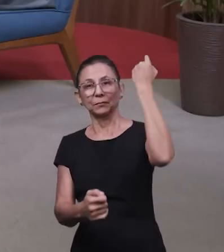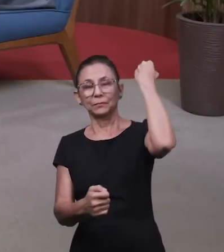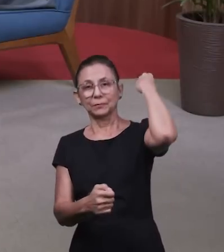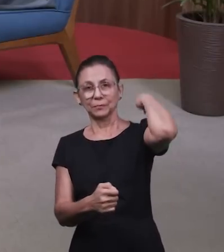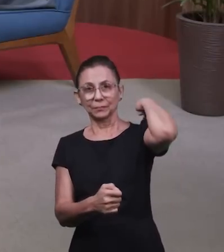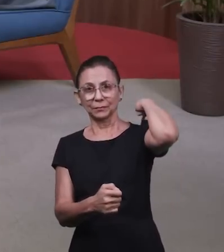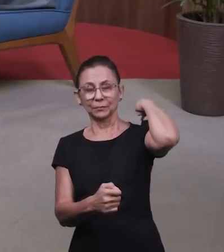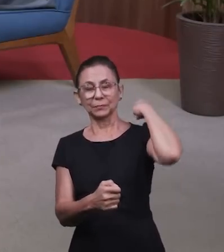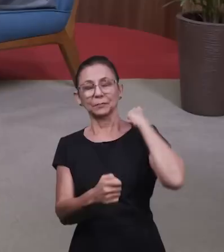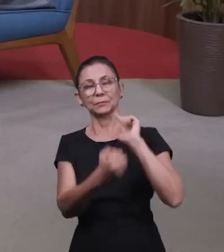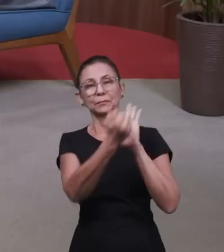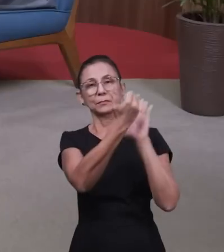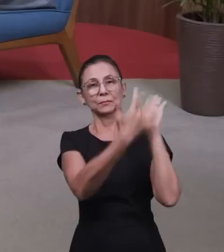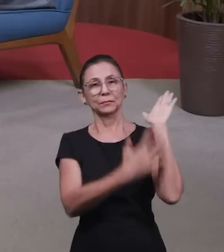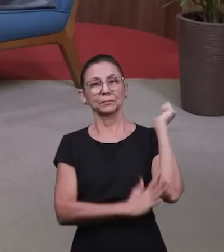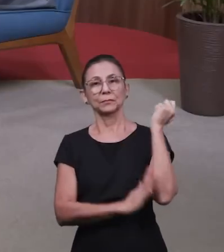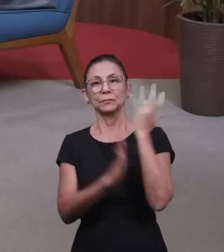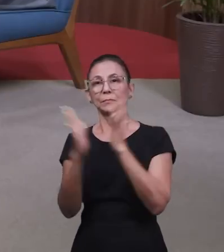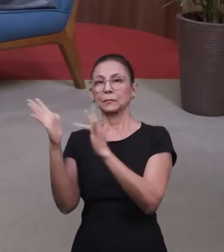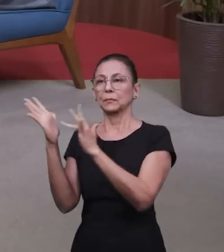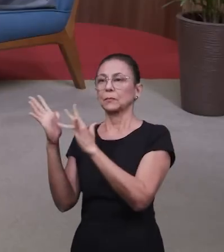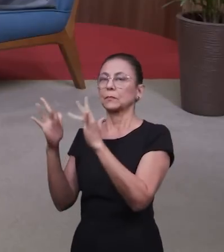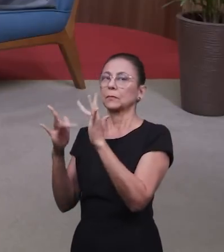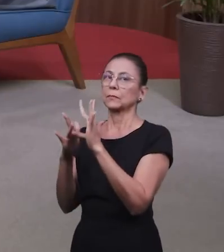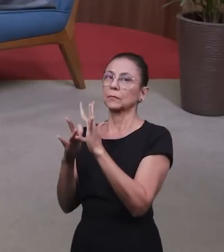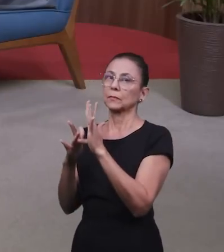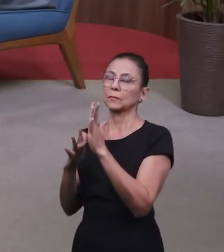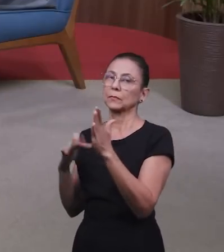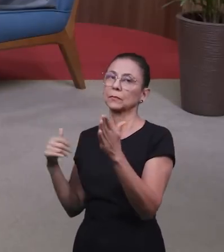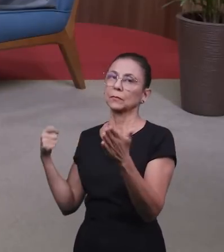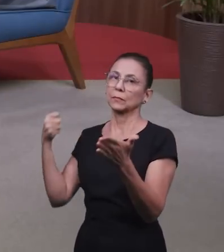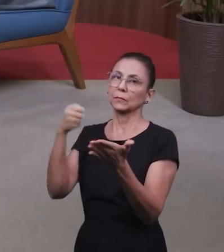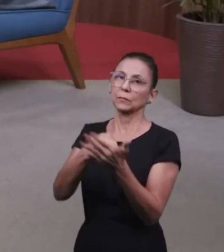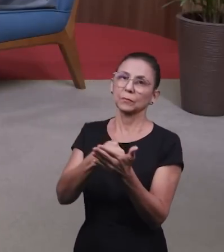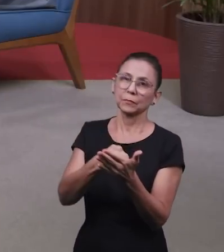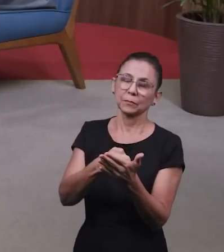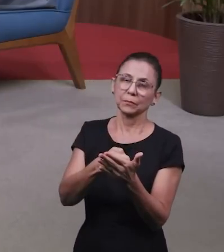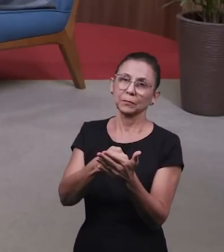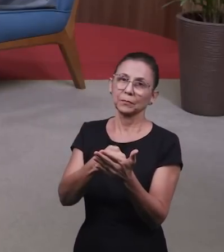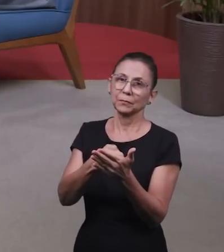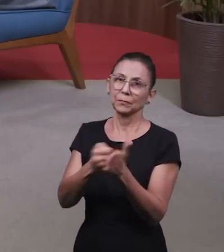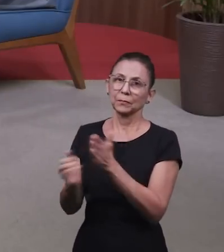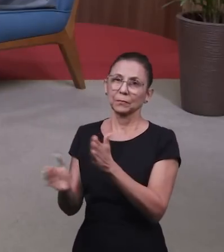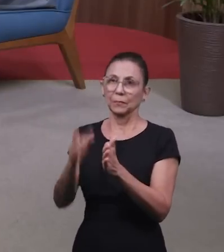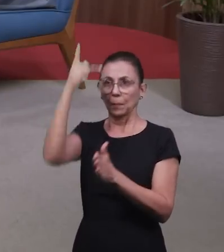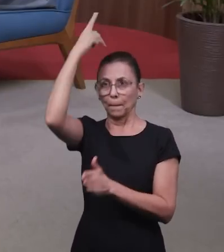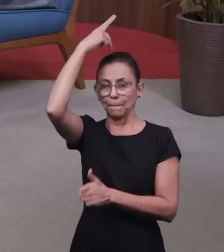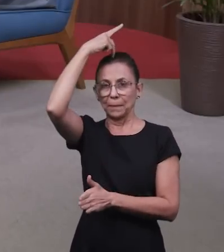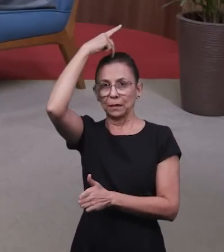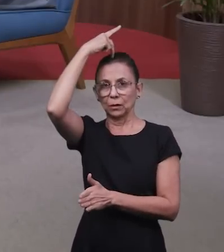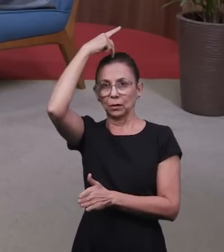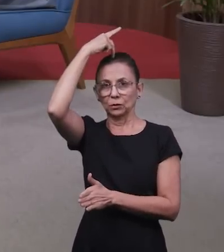cruz, e que poucos dias depois isto foi consumado com Pentecostes.